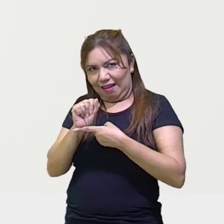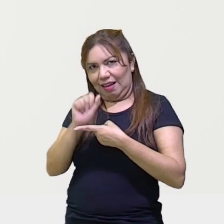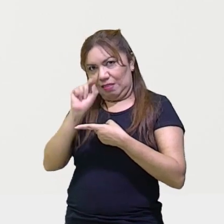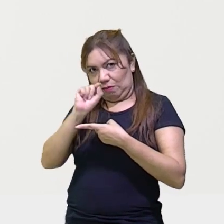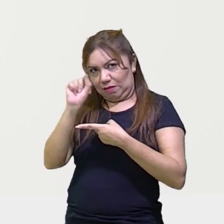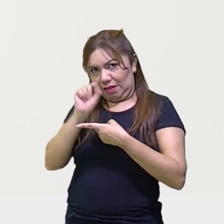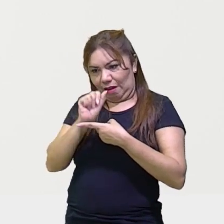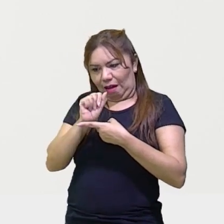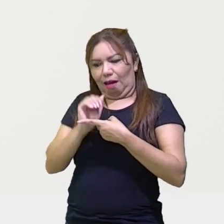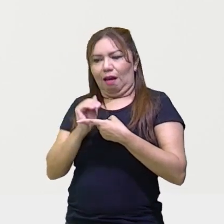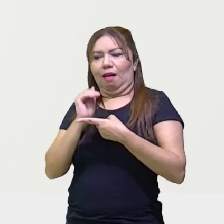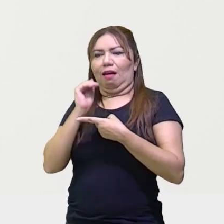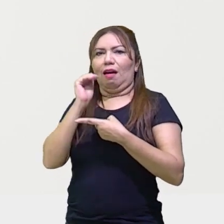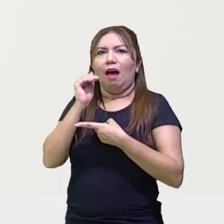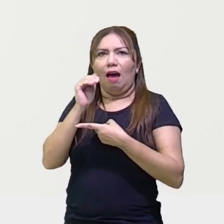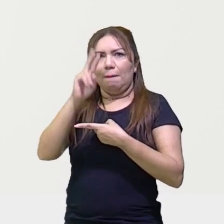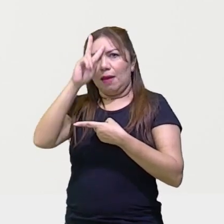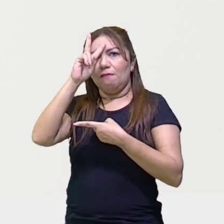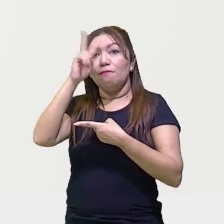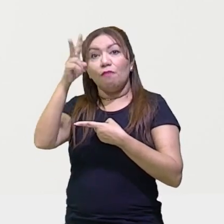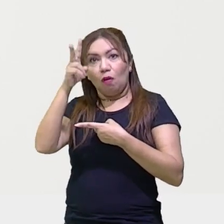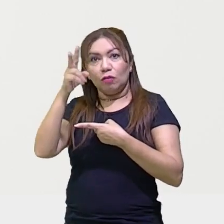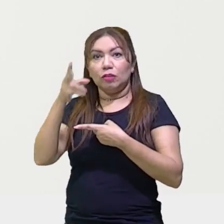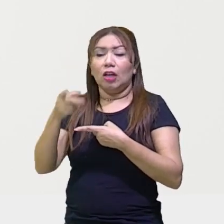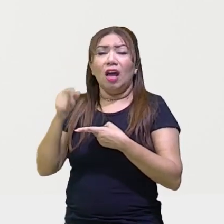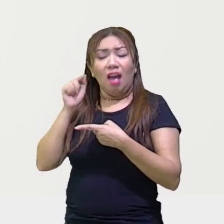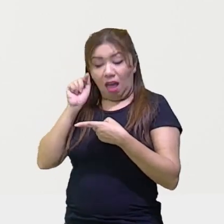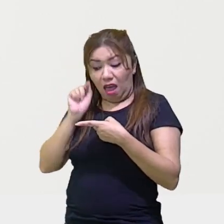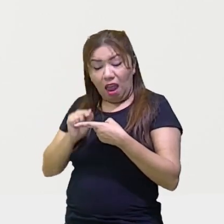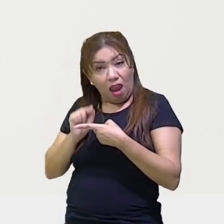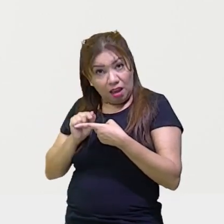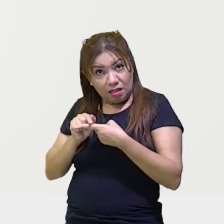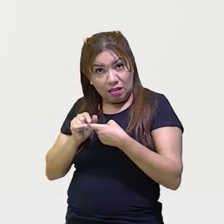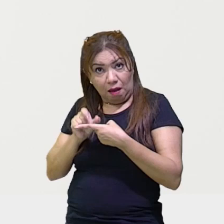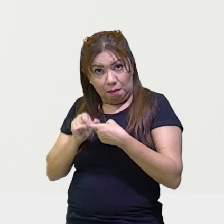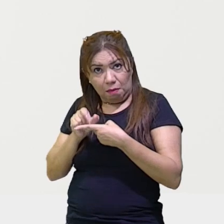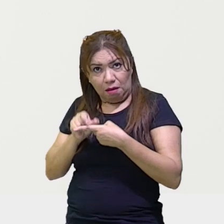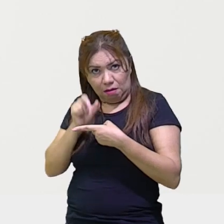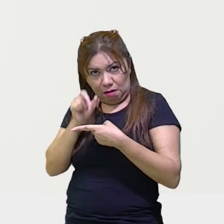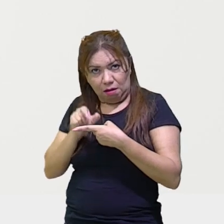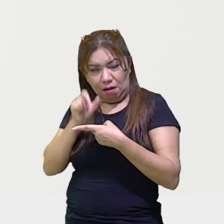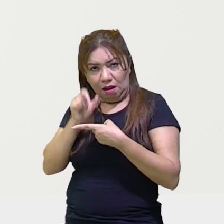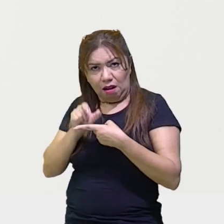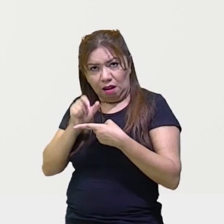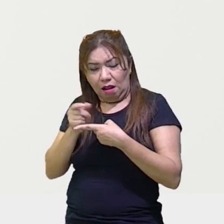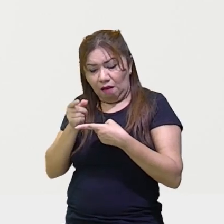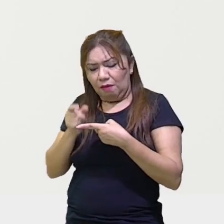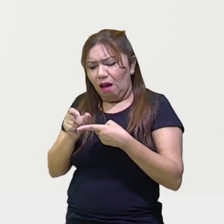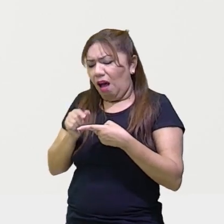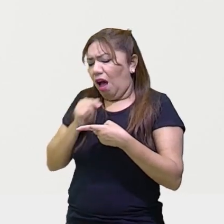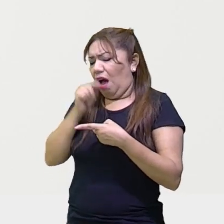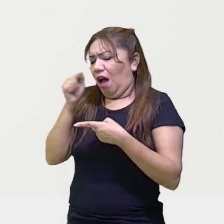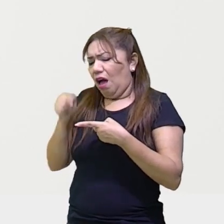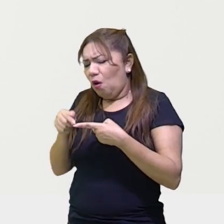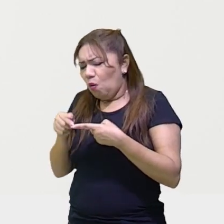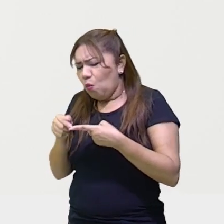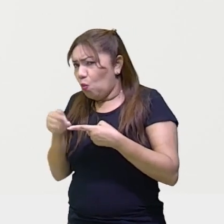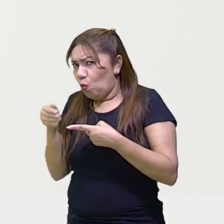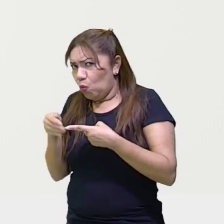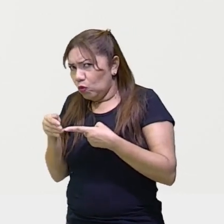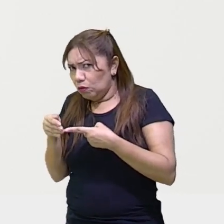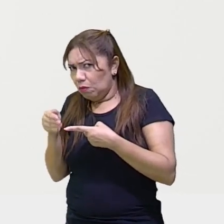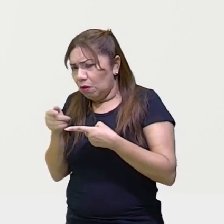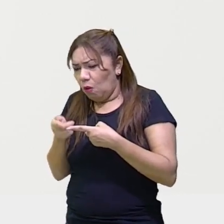água. Ok? Eu pergunto, ela está na última sílaba ou